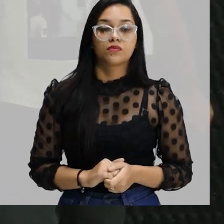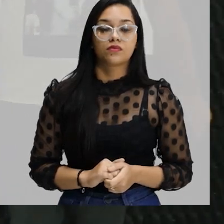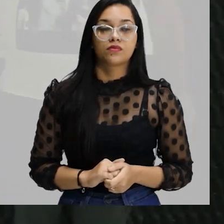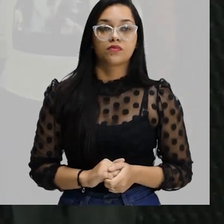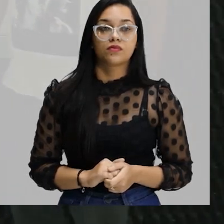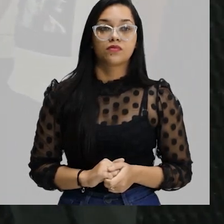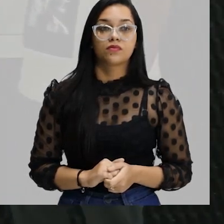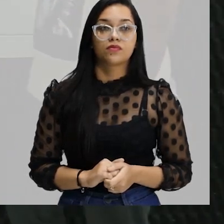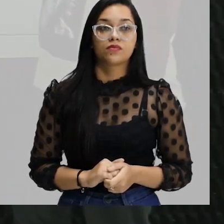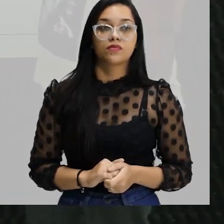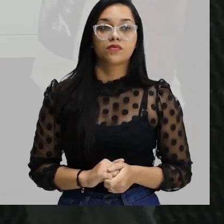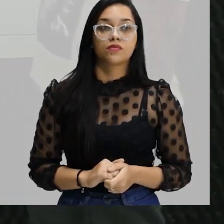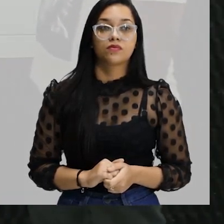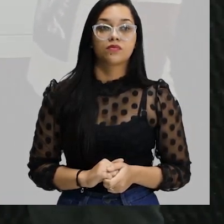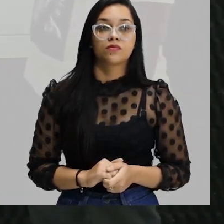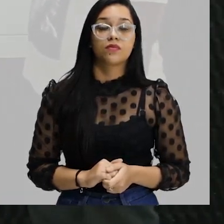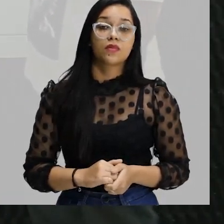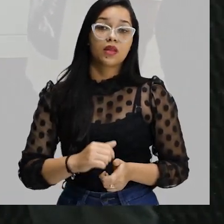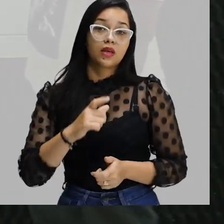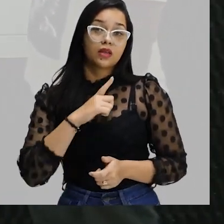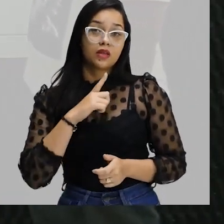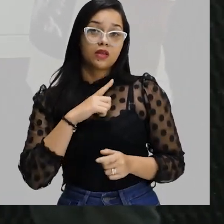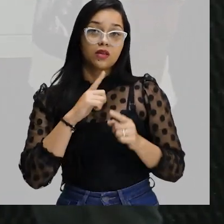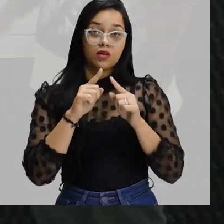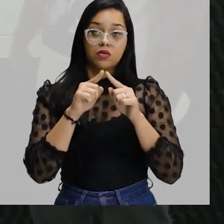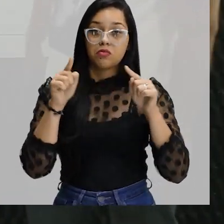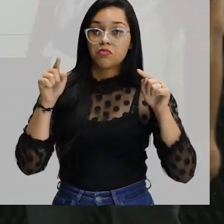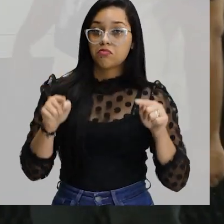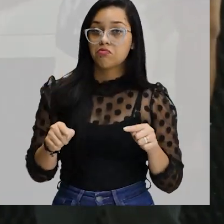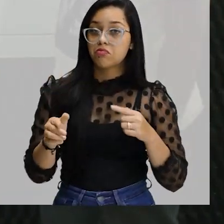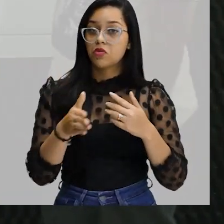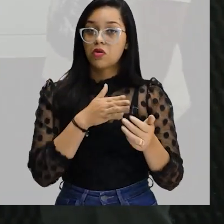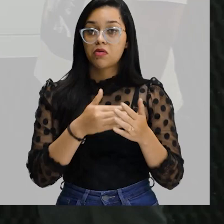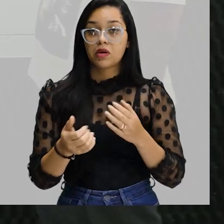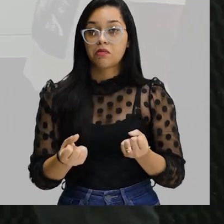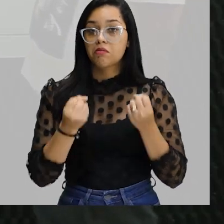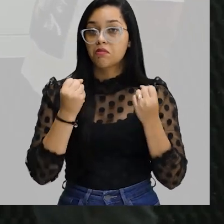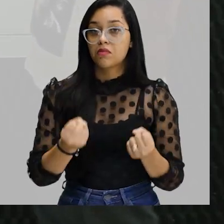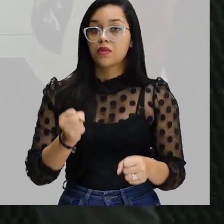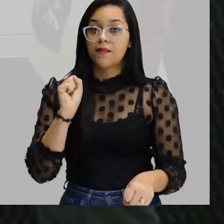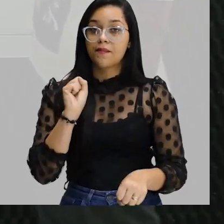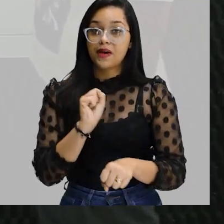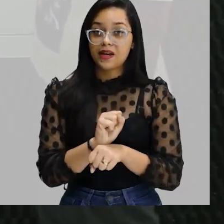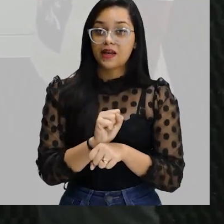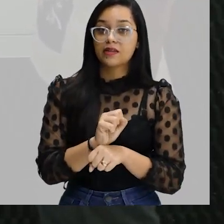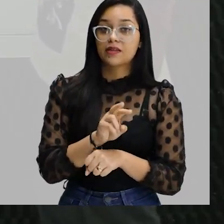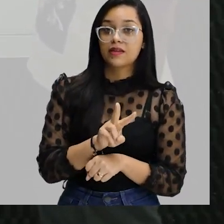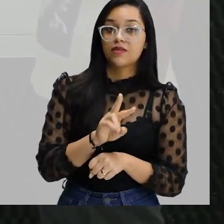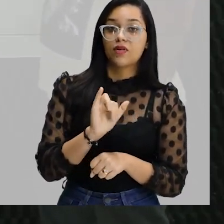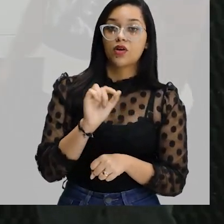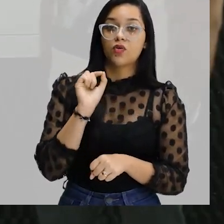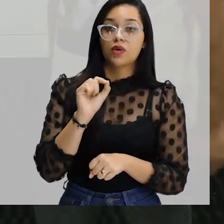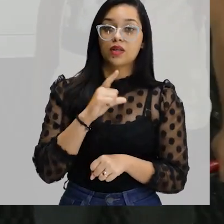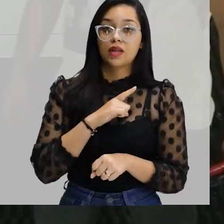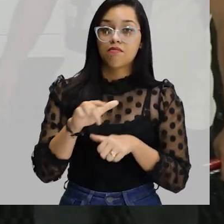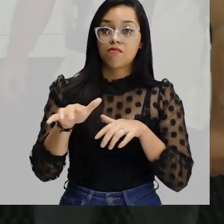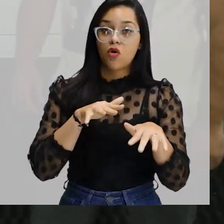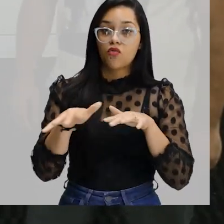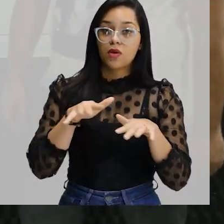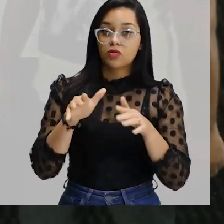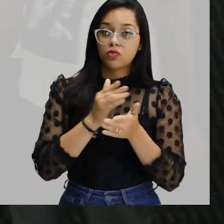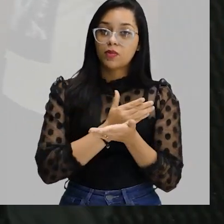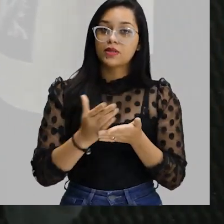Mais uma vez. Eu tenho um corpo de massa m qualquer que está em repouso e vai entrar em